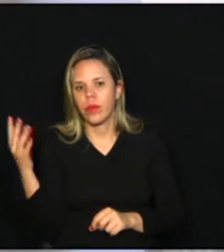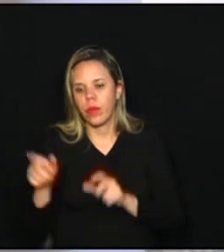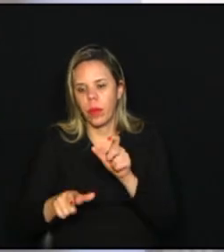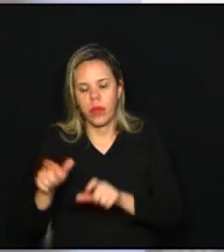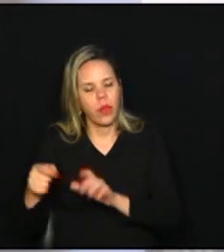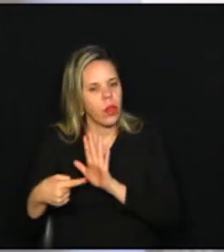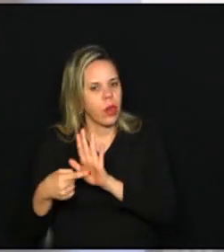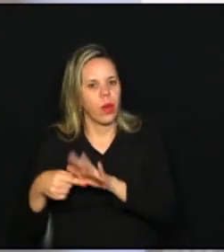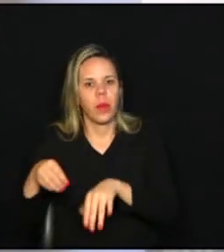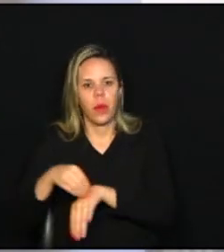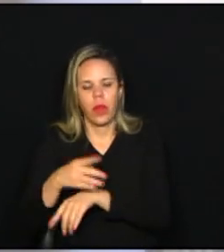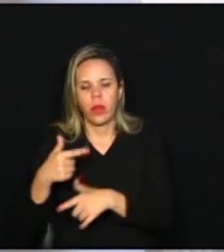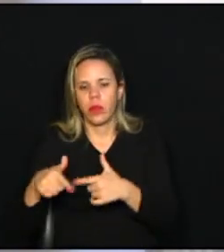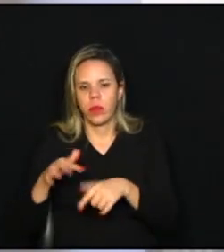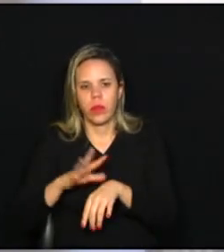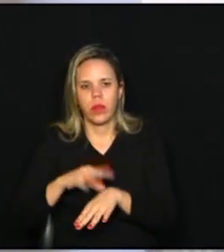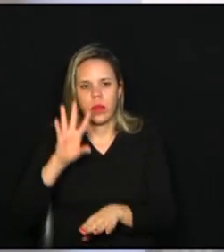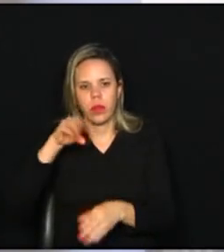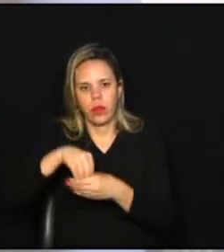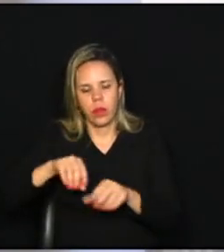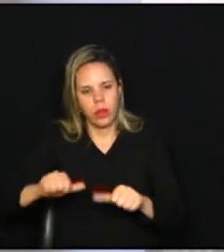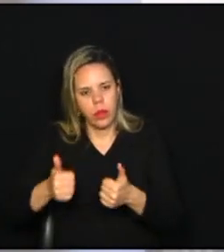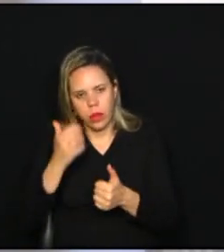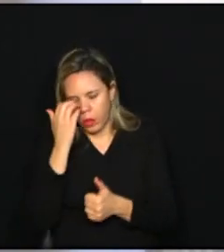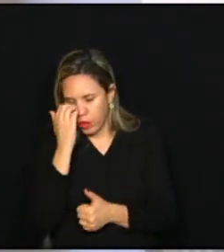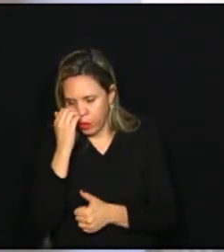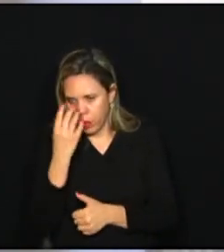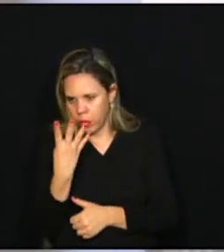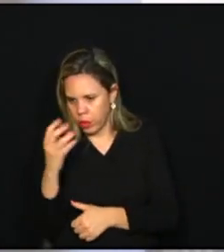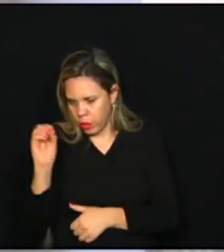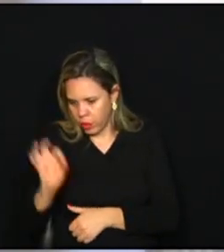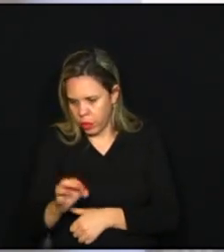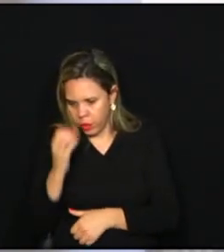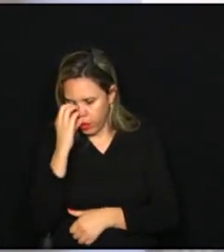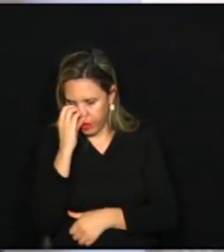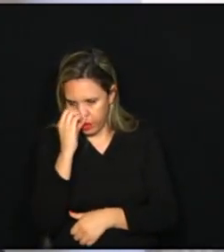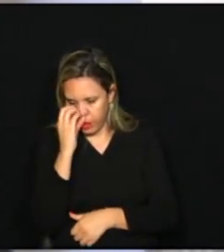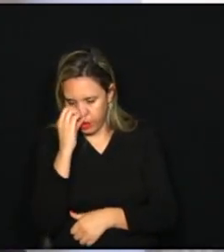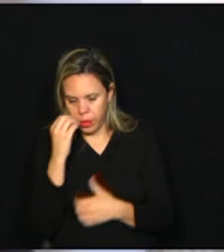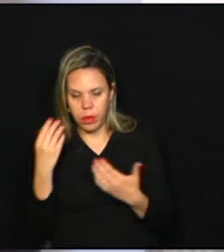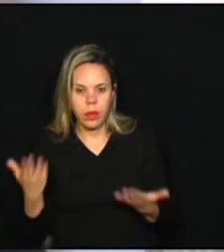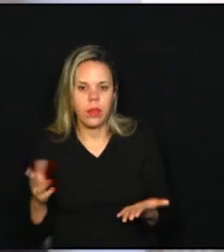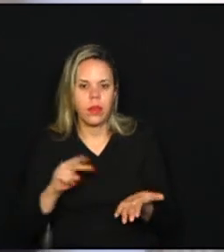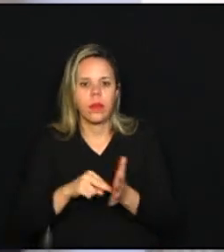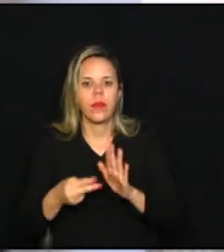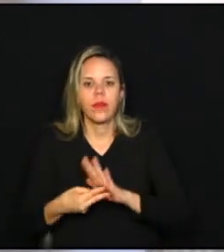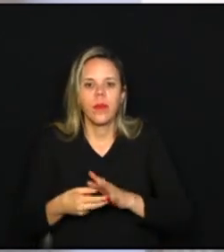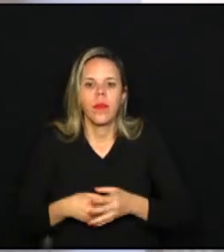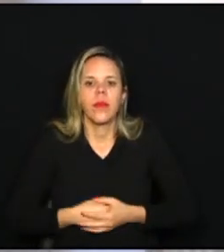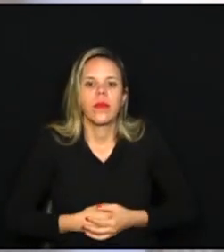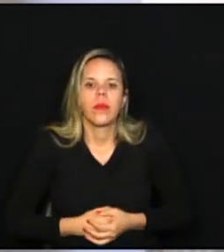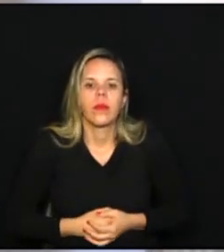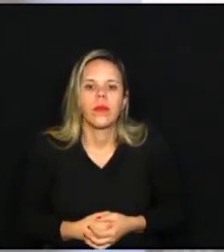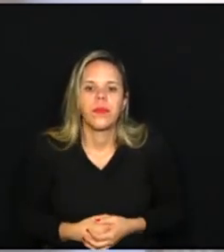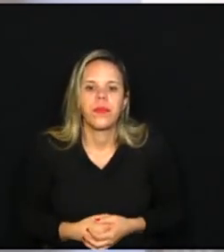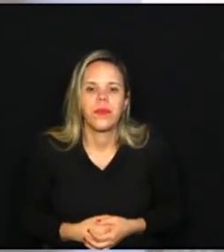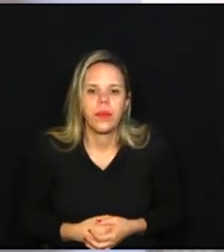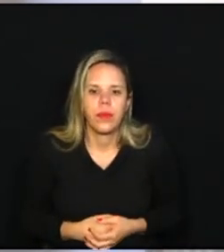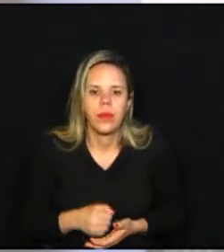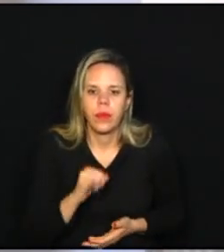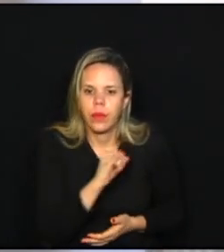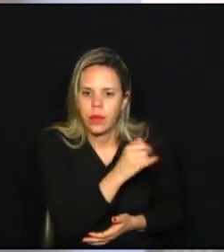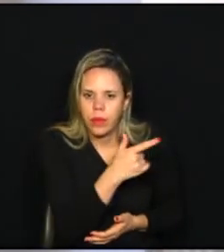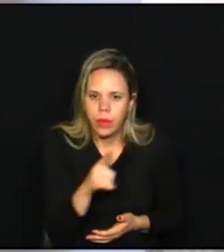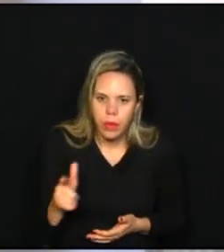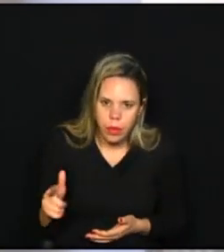ou pré-sintomáticos dentro desses positivos, foi de 40%. O que isso significa? Né? Que se não